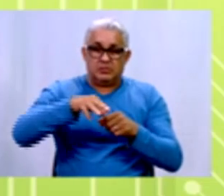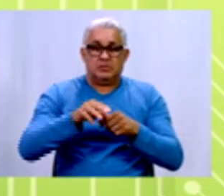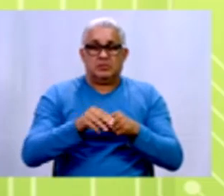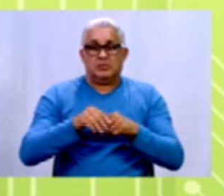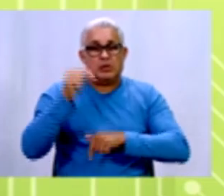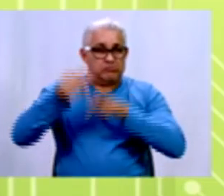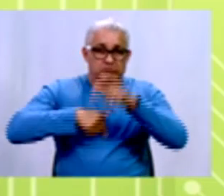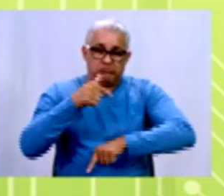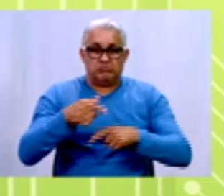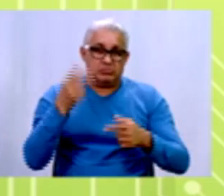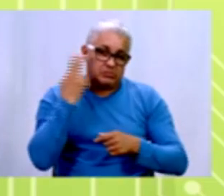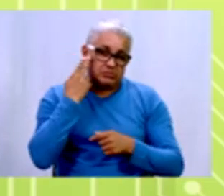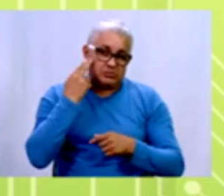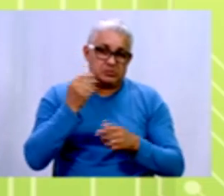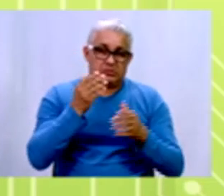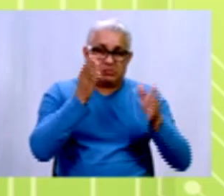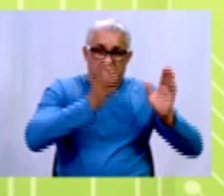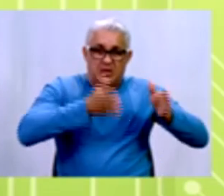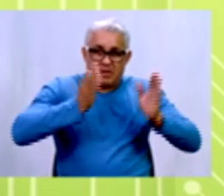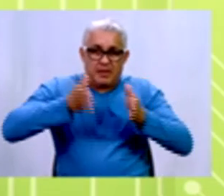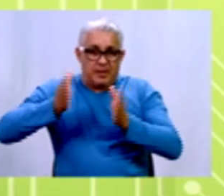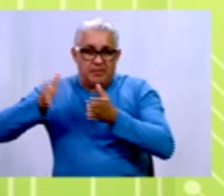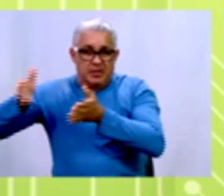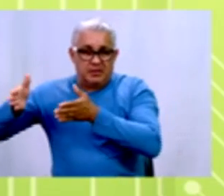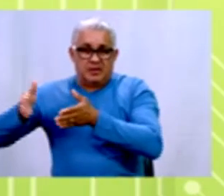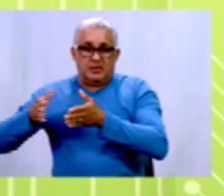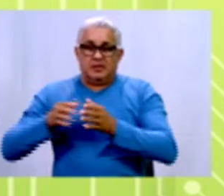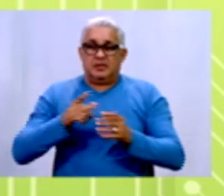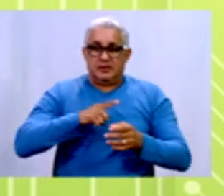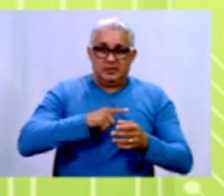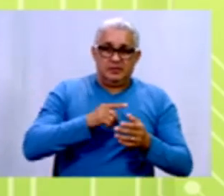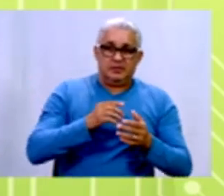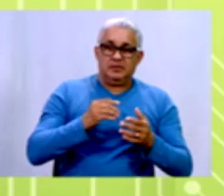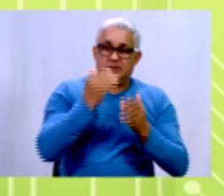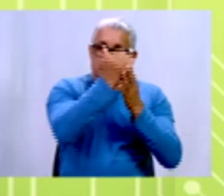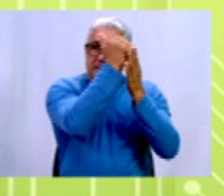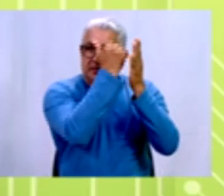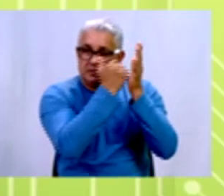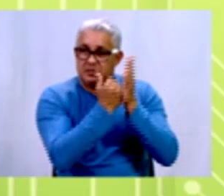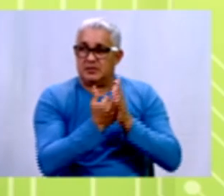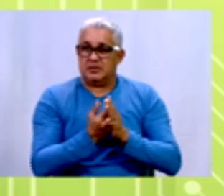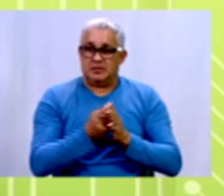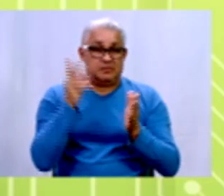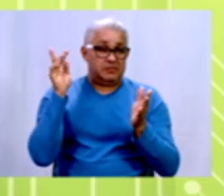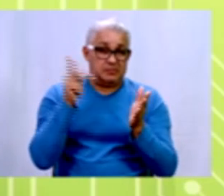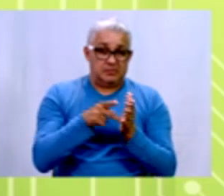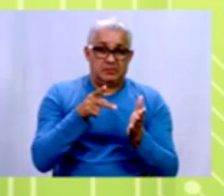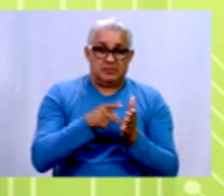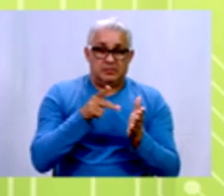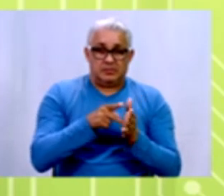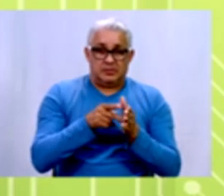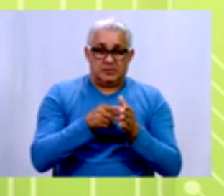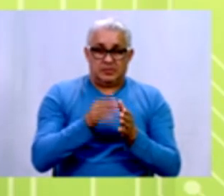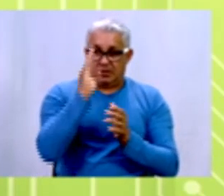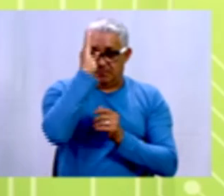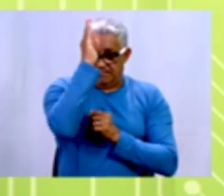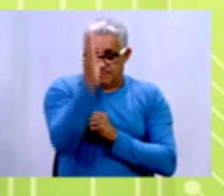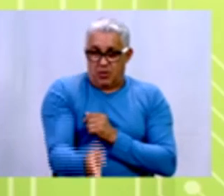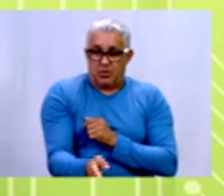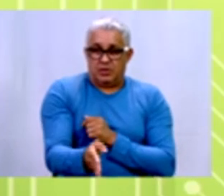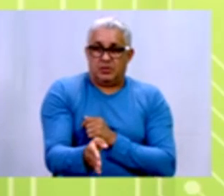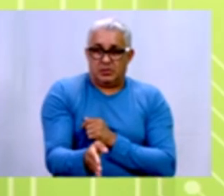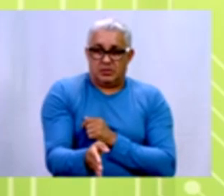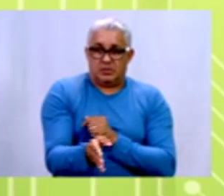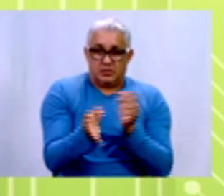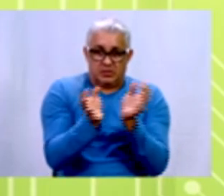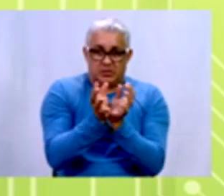né? Todas aquelas fases que o Scrum tem, ela seja realmente seguida, né, por todo